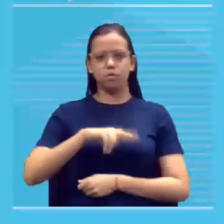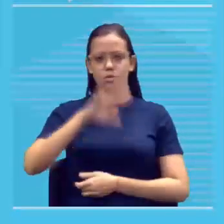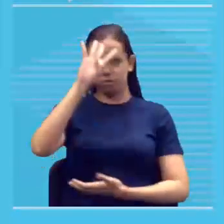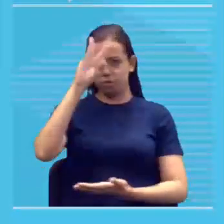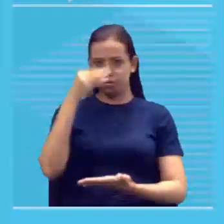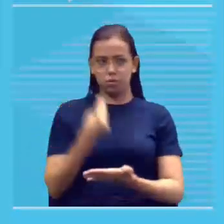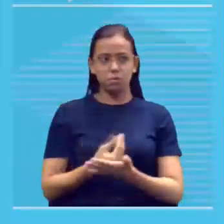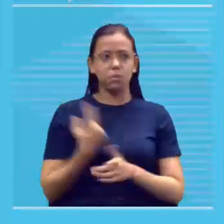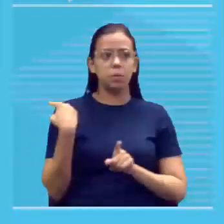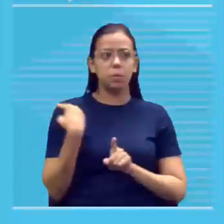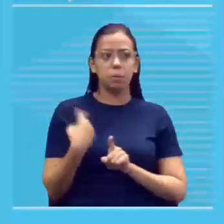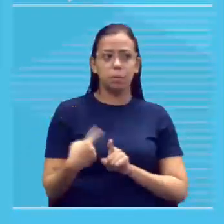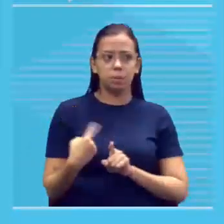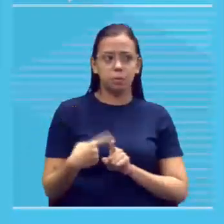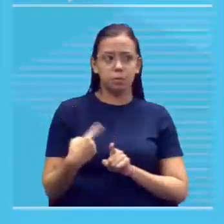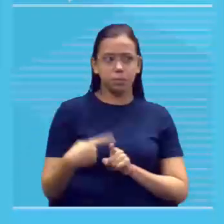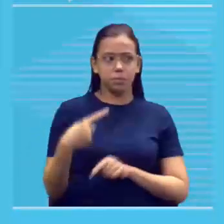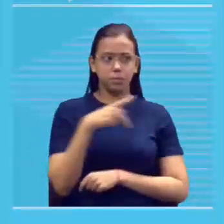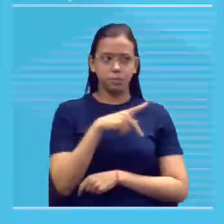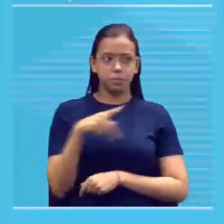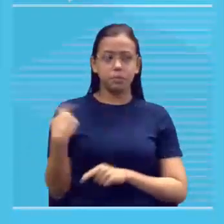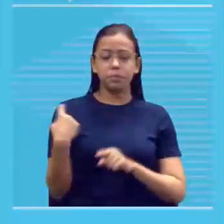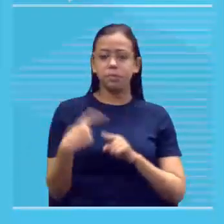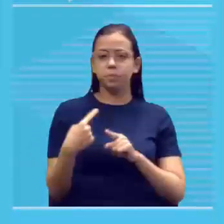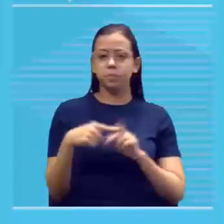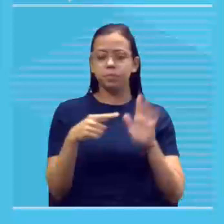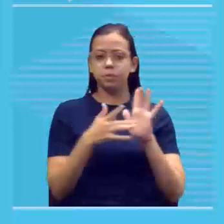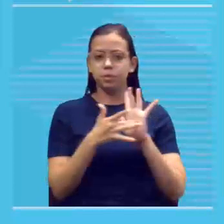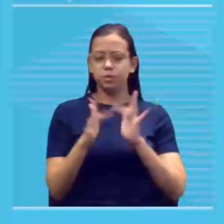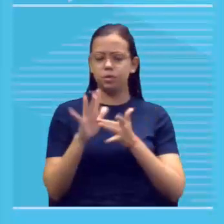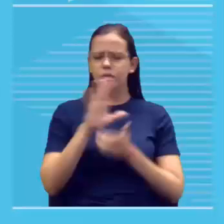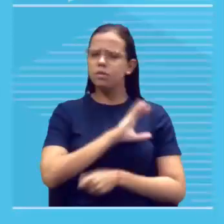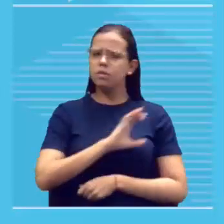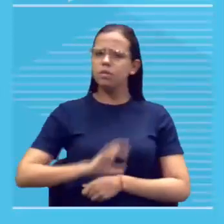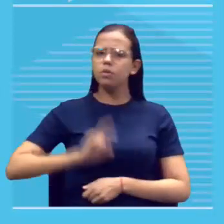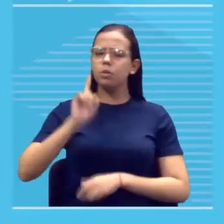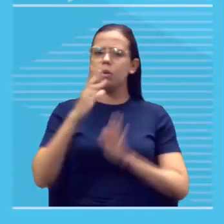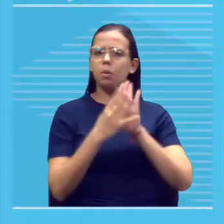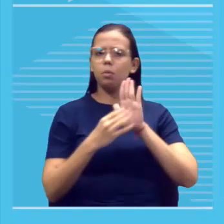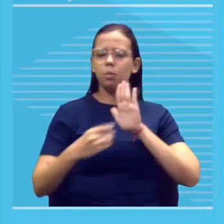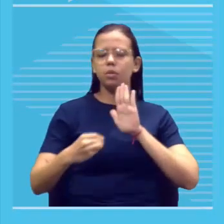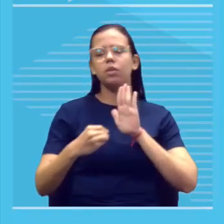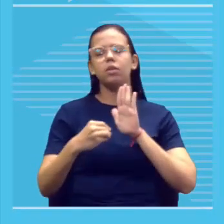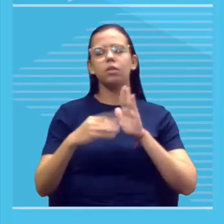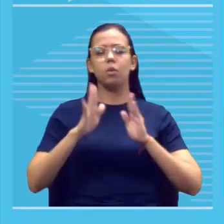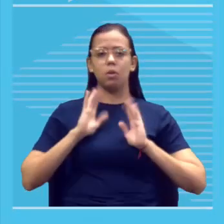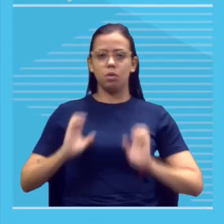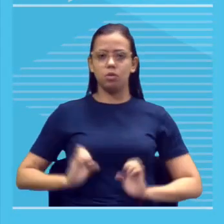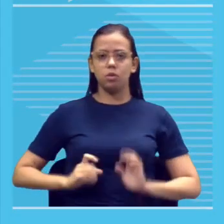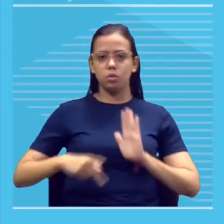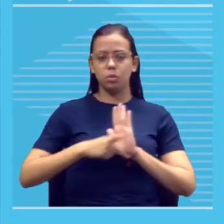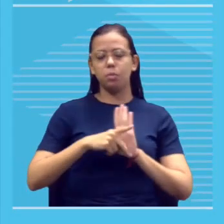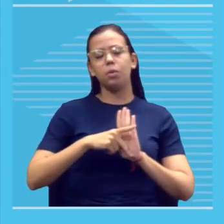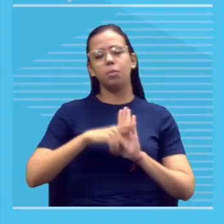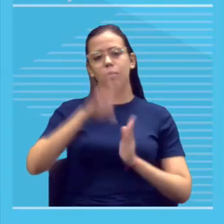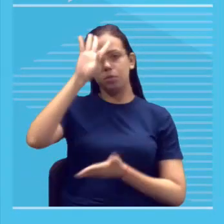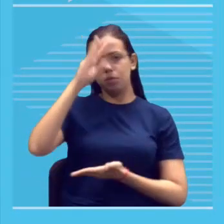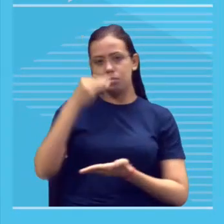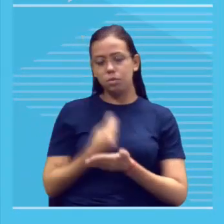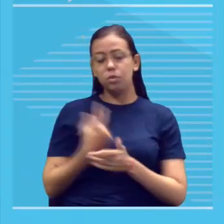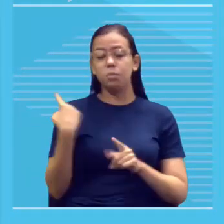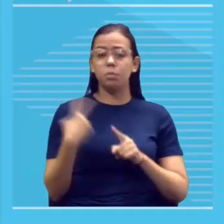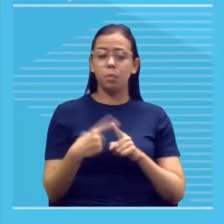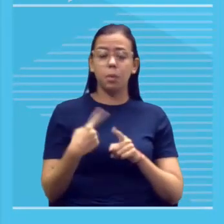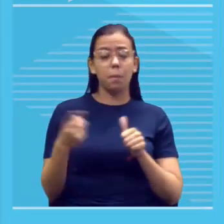Por que professor Jesus é o modelo ético do Espiritismo inicialmente porque o espiritismo é